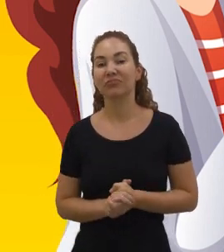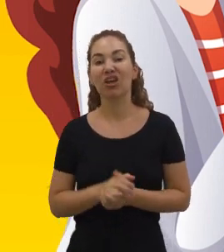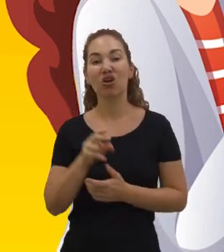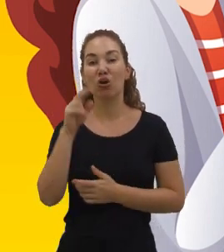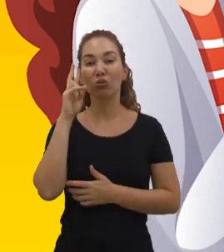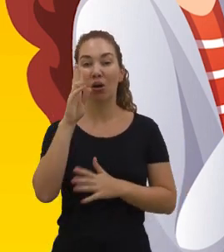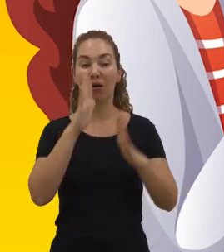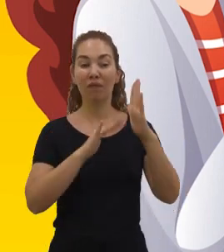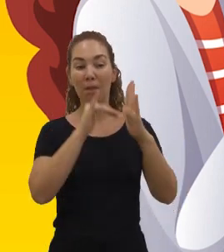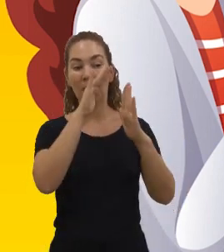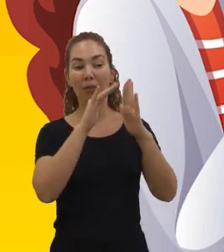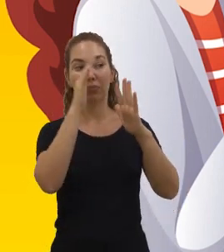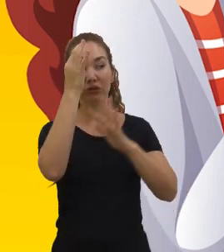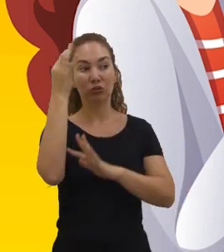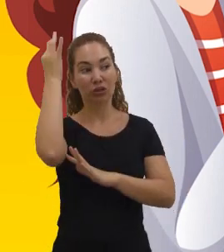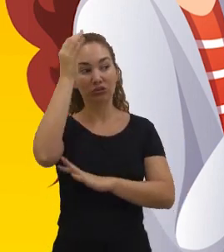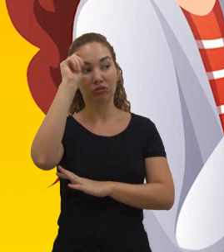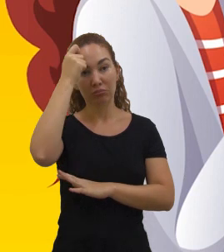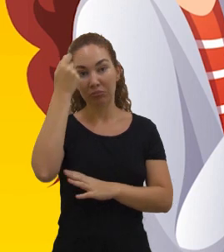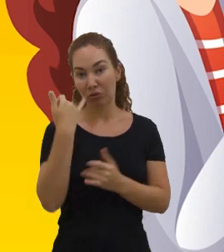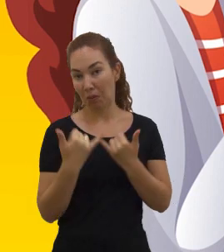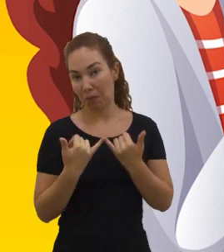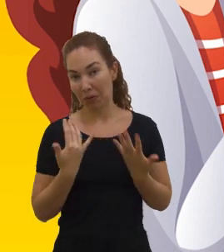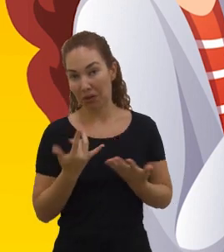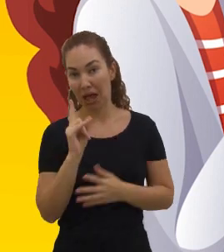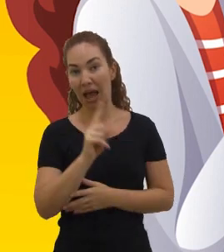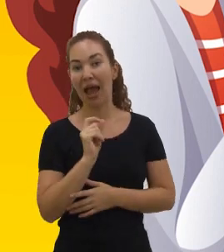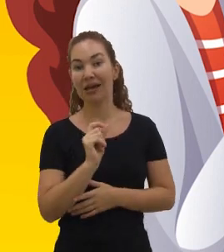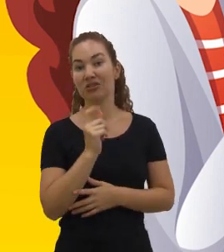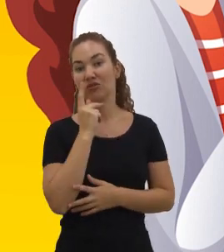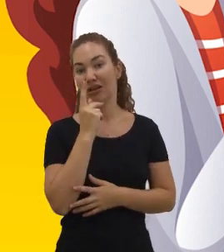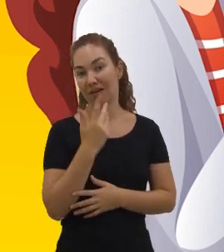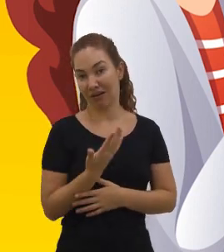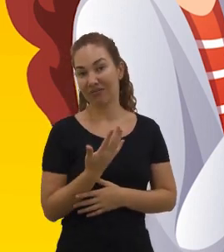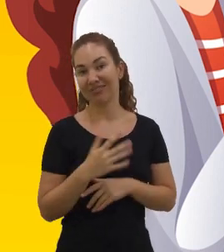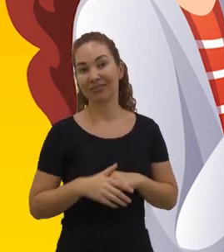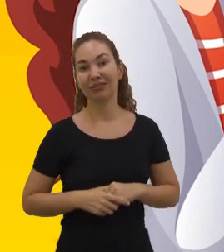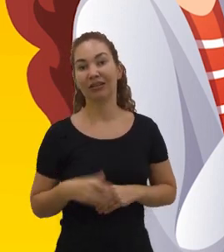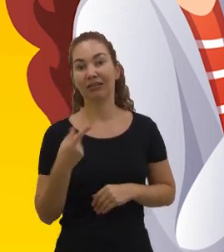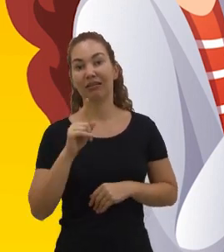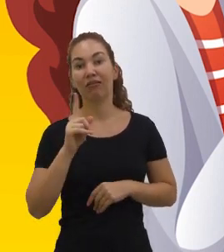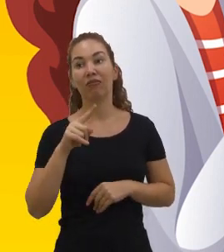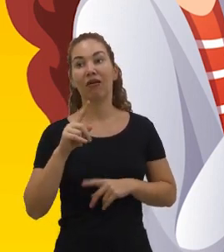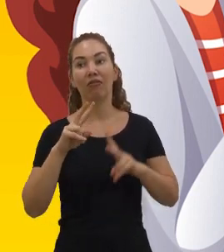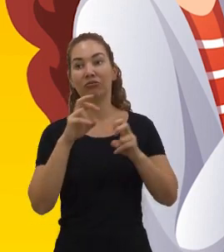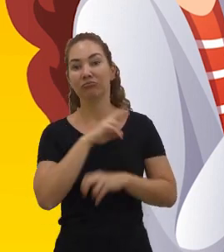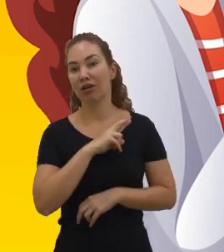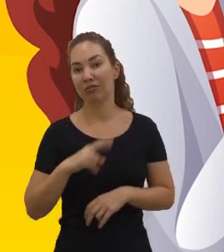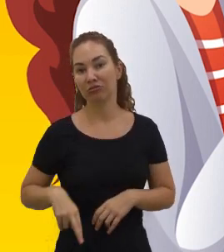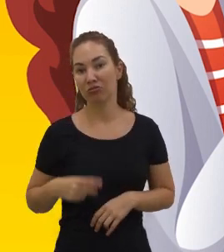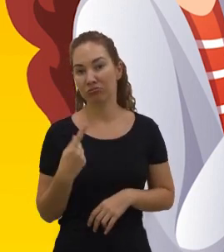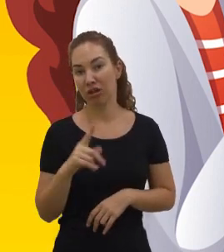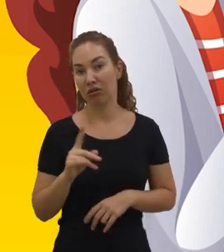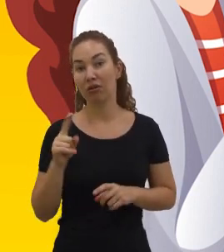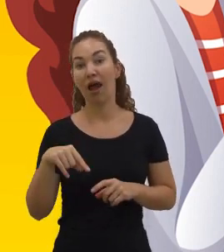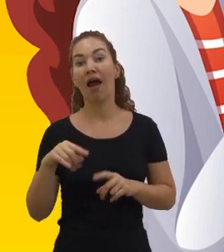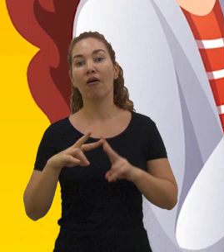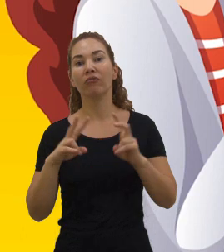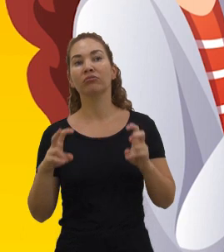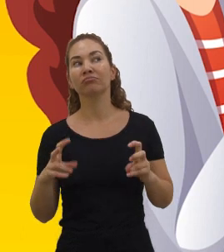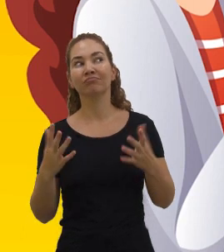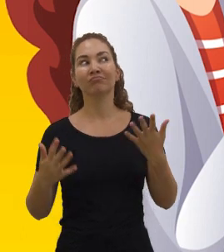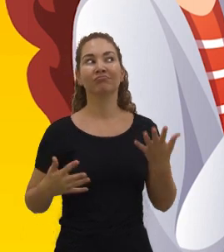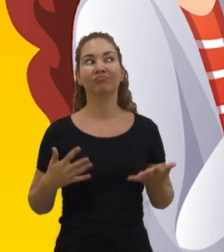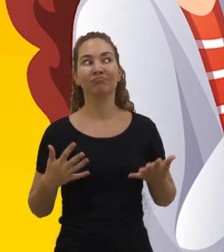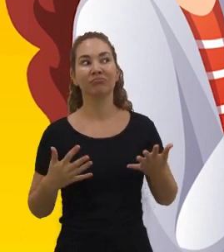vi uma pintura com um anjo negro, por exemplo. É isso que ele quer trazer, né? Não é nem a questão da religião. o europeu eu acho sim. que quis trazer